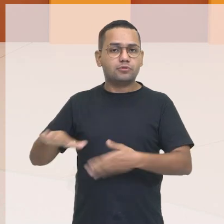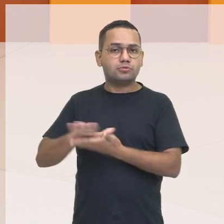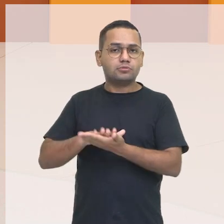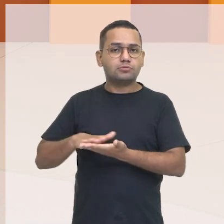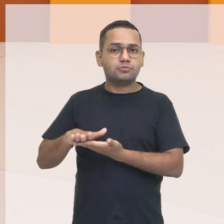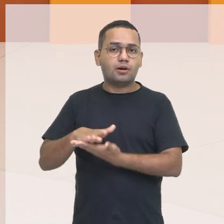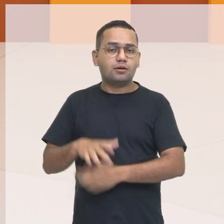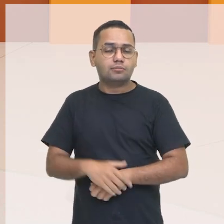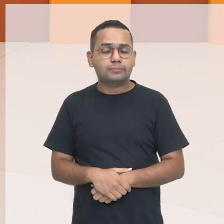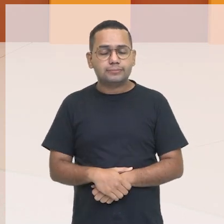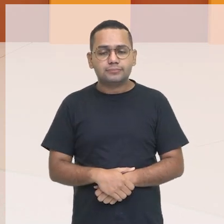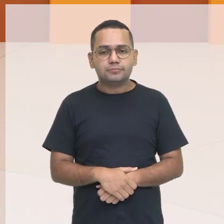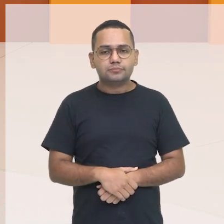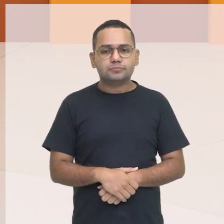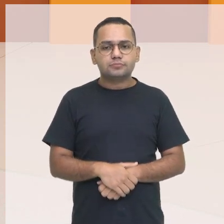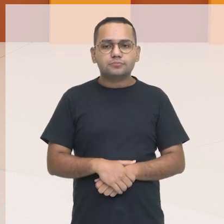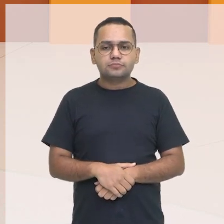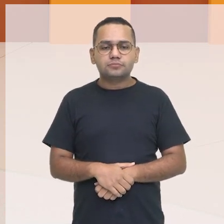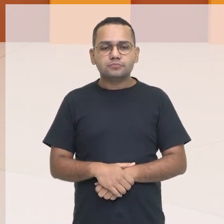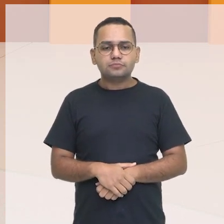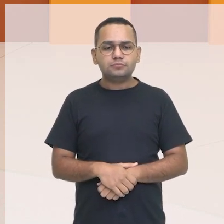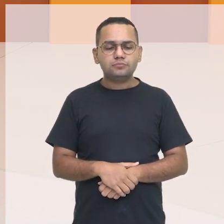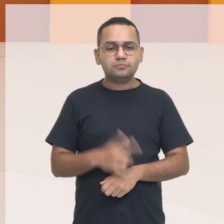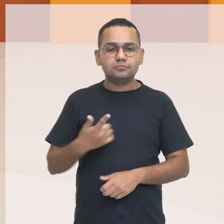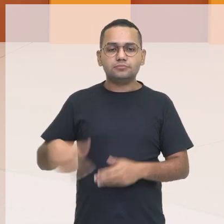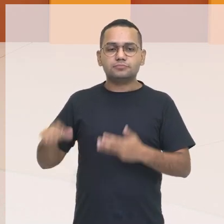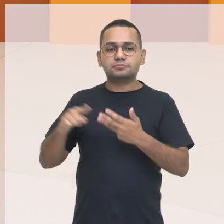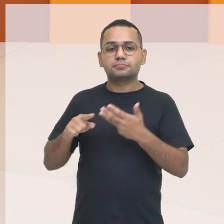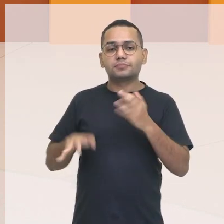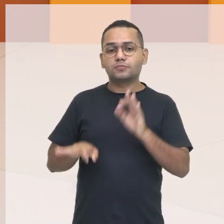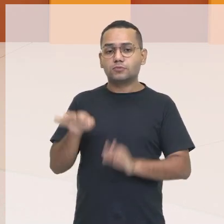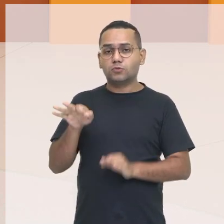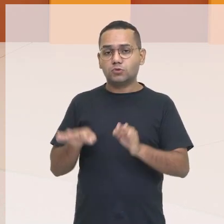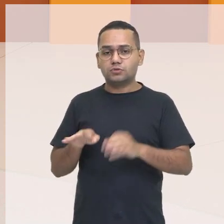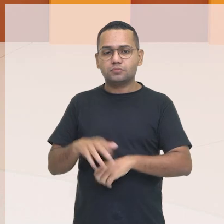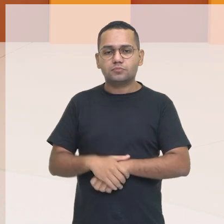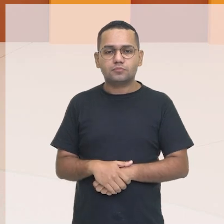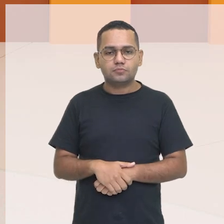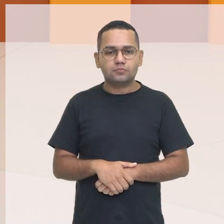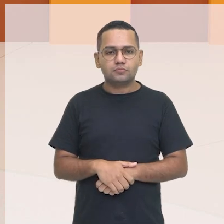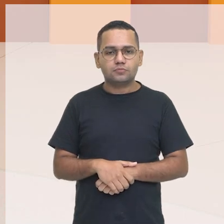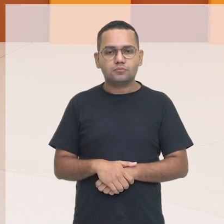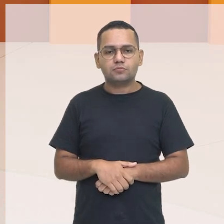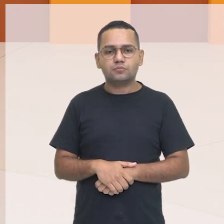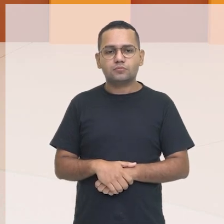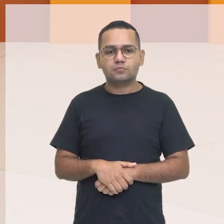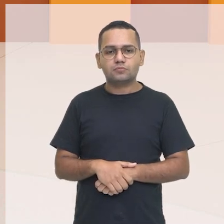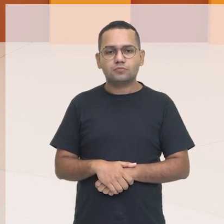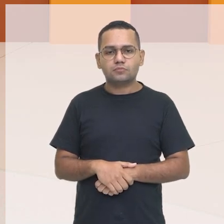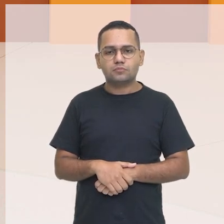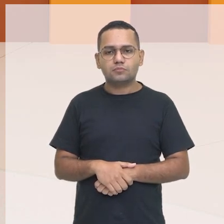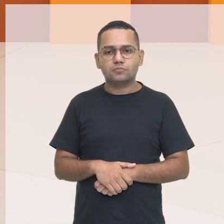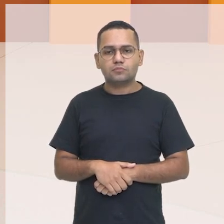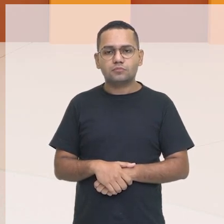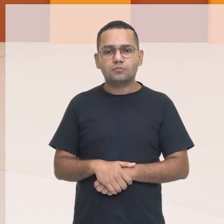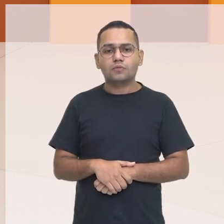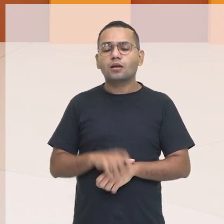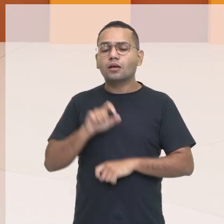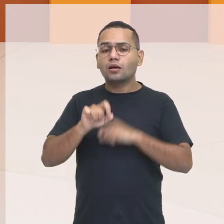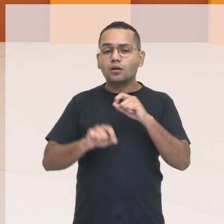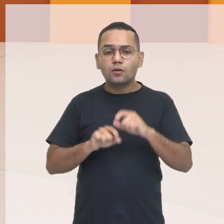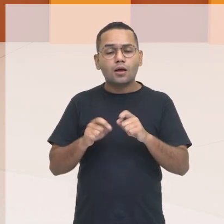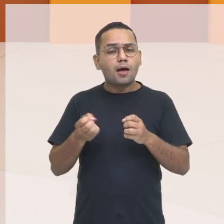corpo, para a sua integridade, e a justiça, que é a distribuição equitativa dos benefícios e